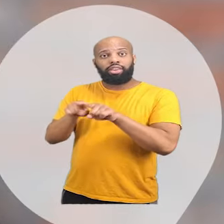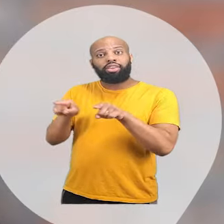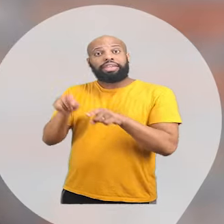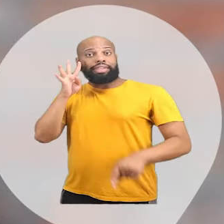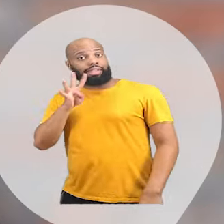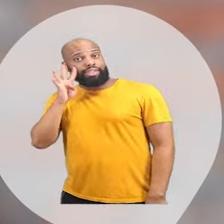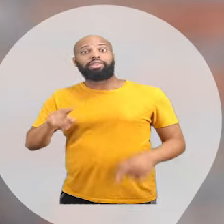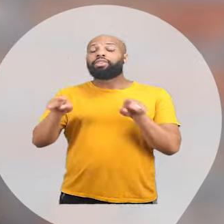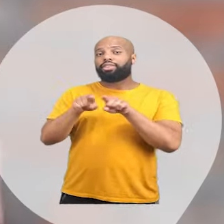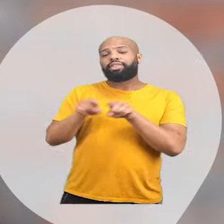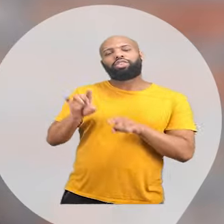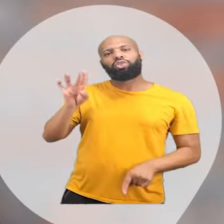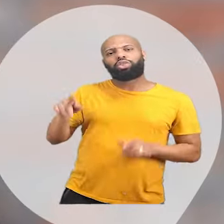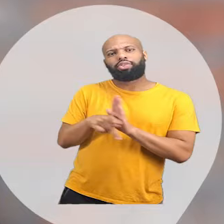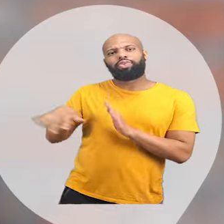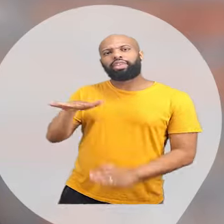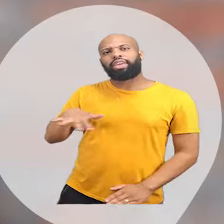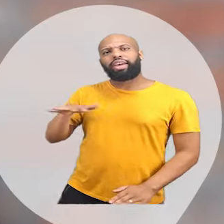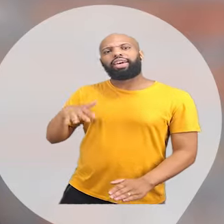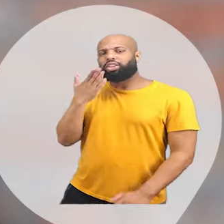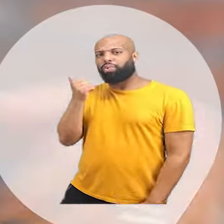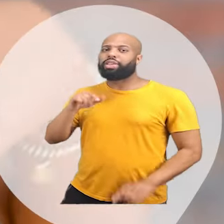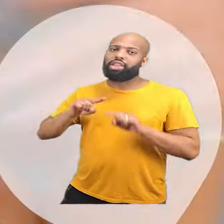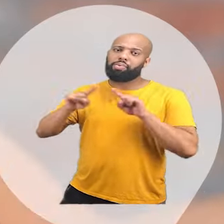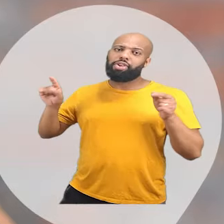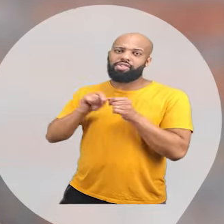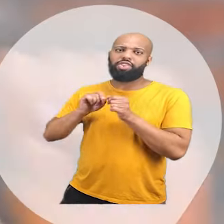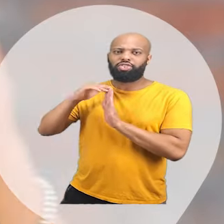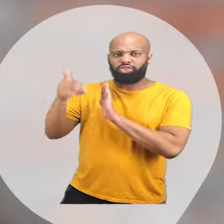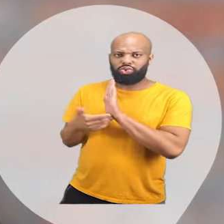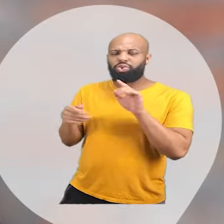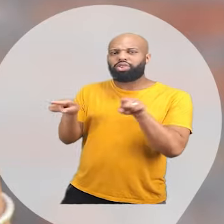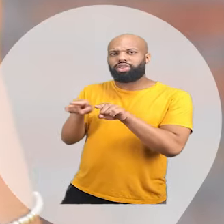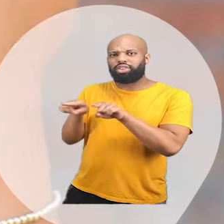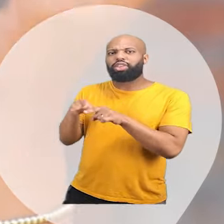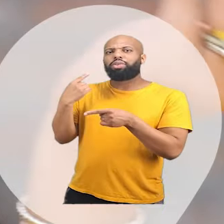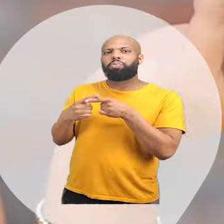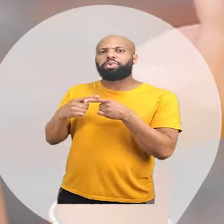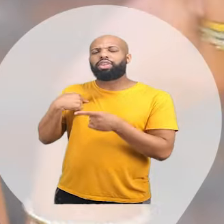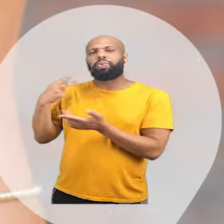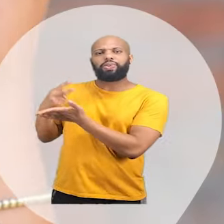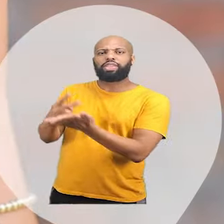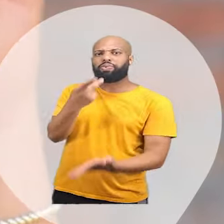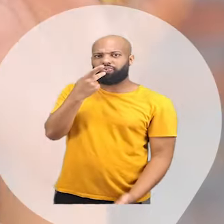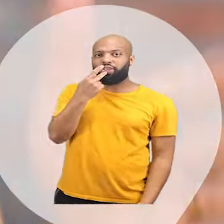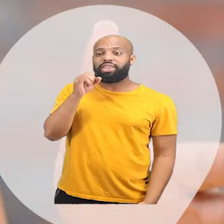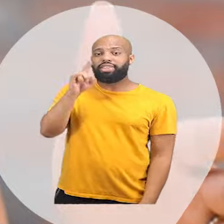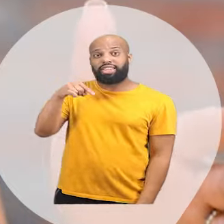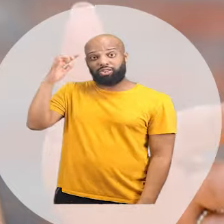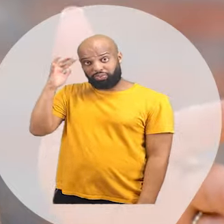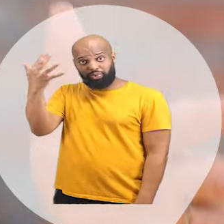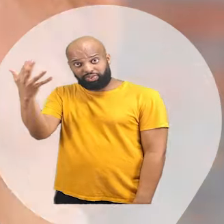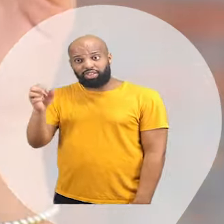assim muito legal também não só para área de gastronomia mas a gente faz de tudo assim todas as sempre falo se a